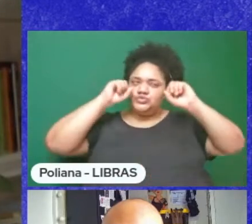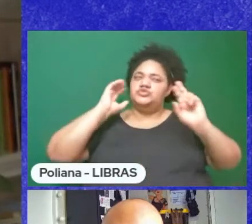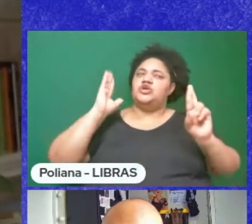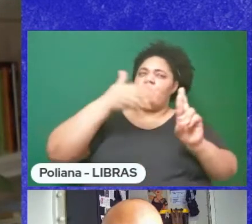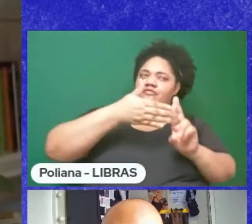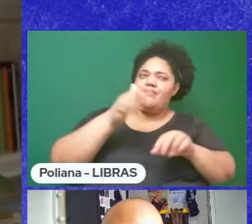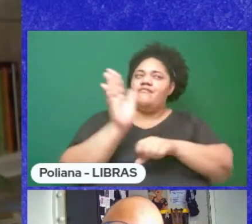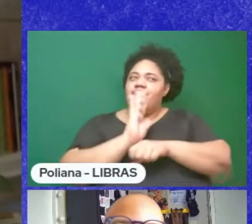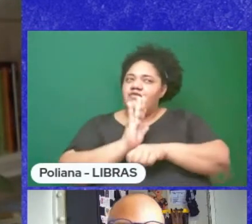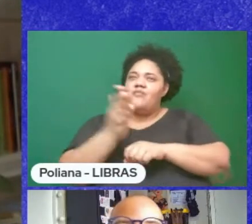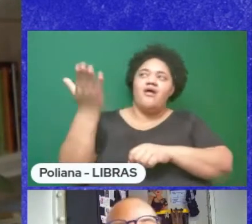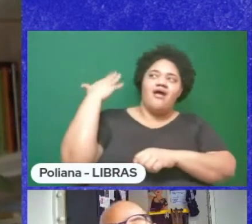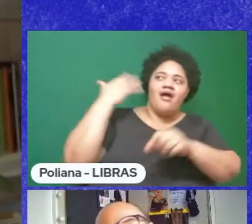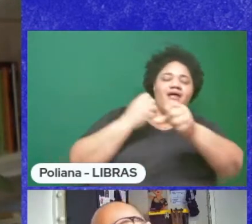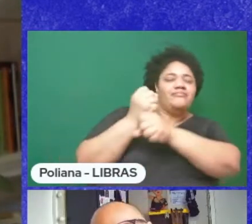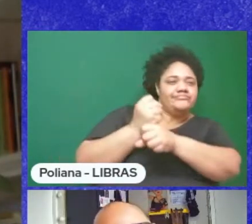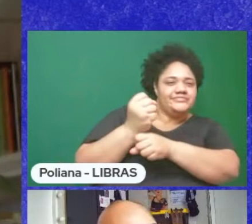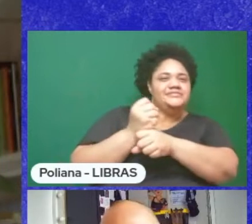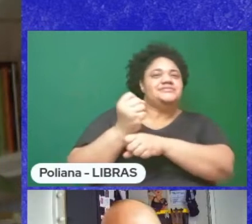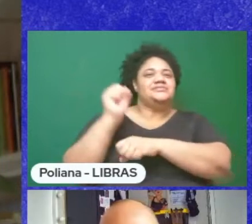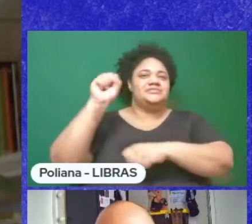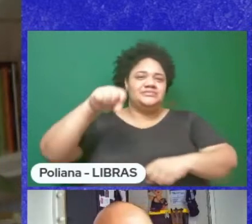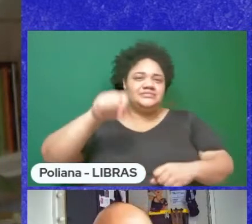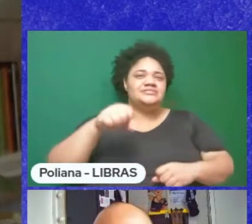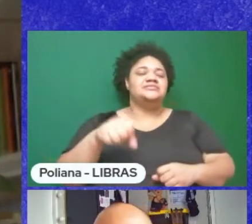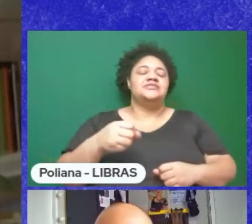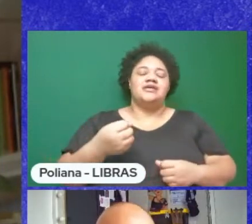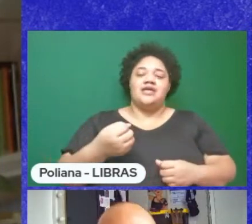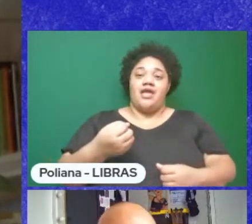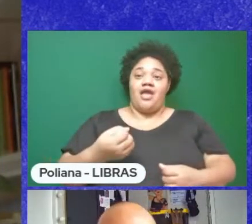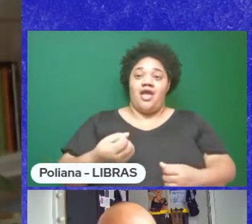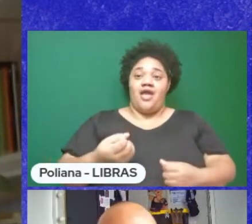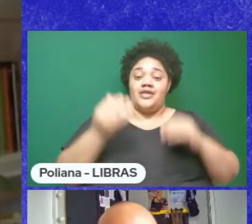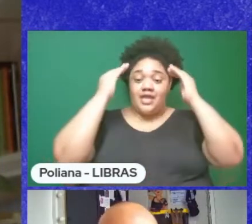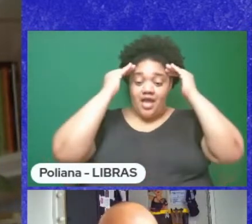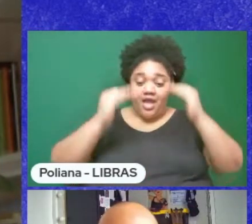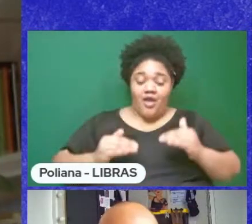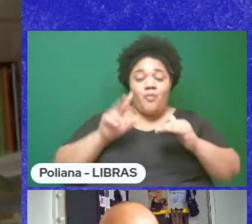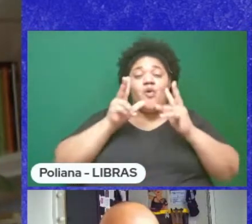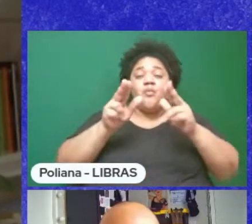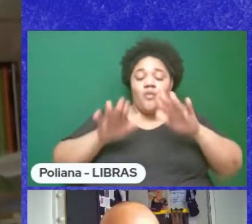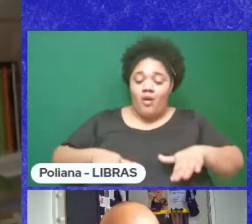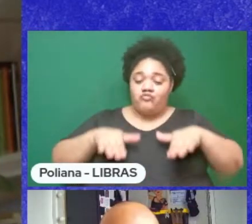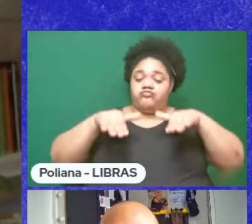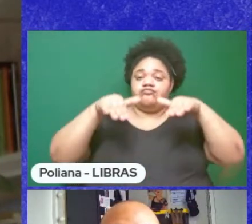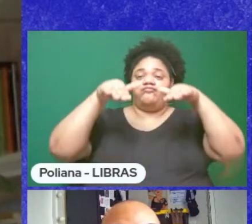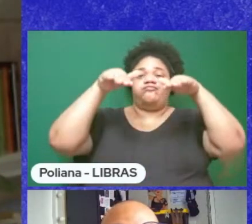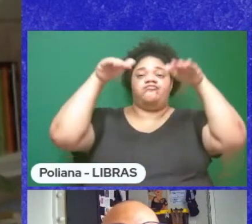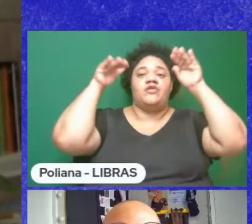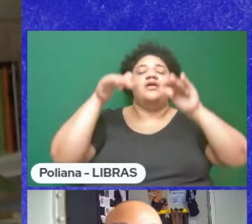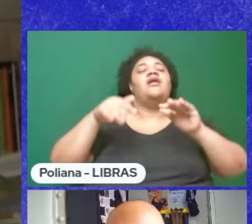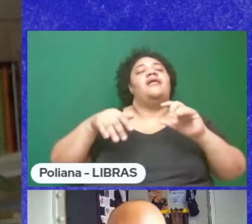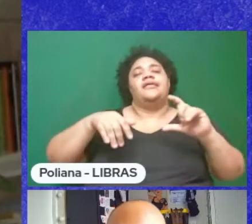aquela década, aquilo que formou a sua educação também no audiovisual, né? A gente,